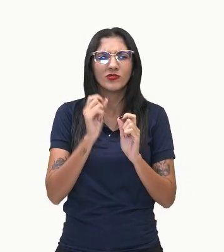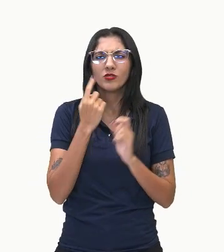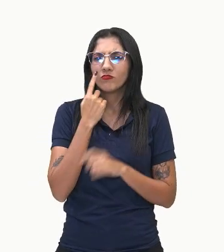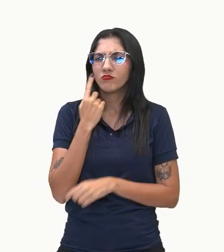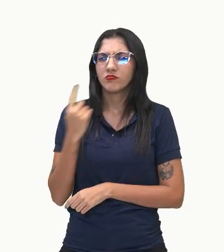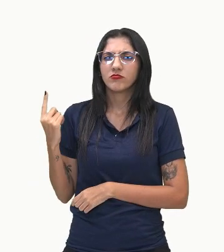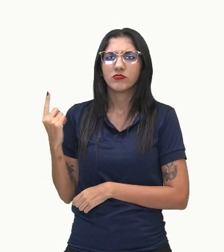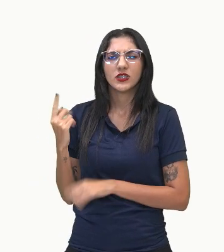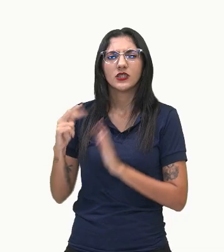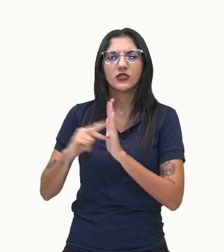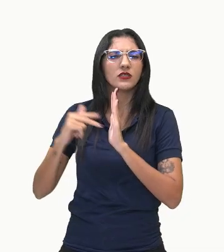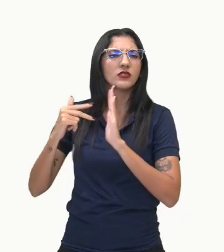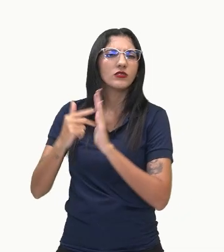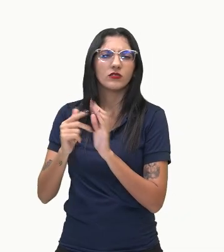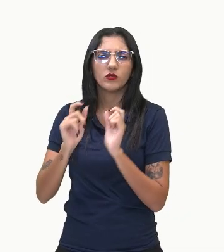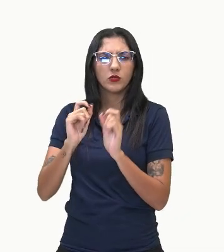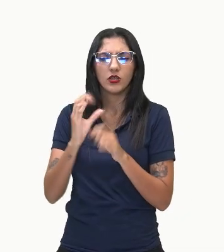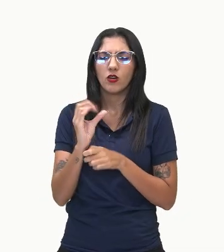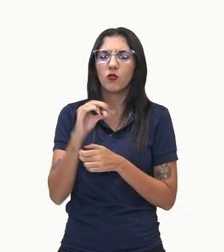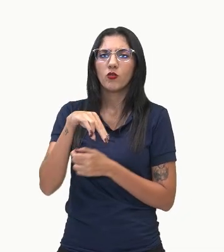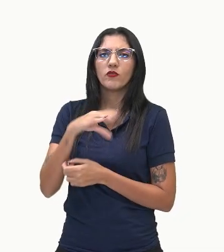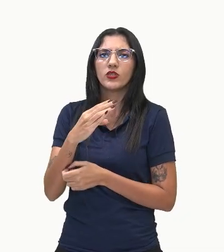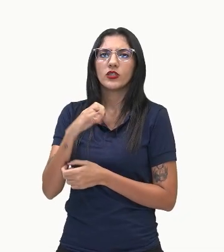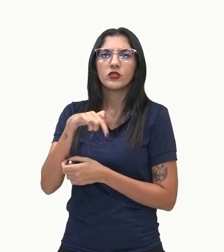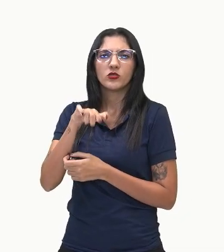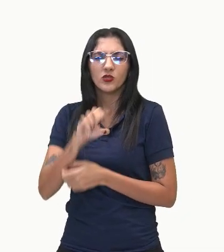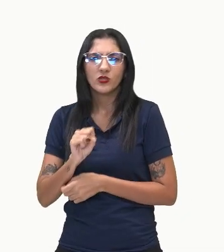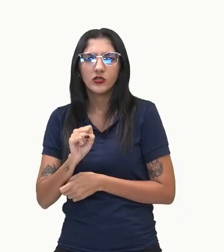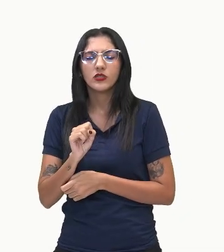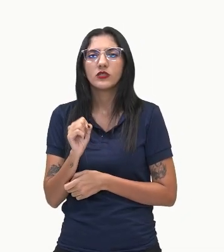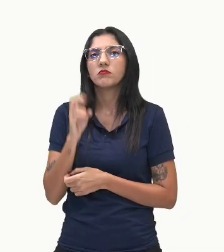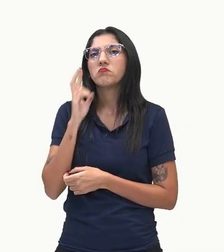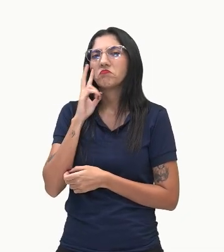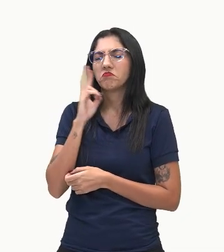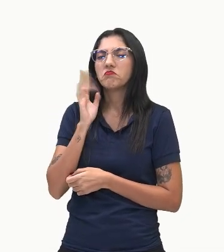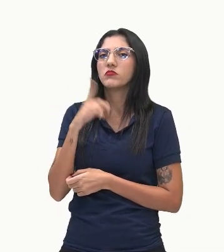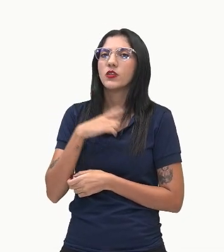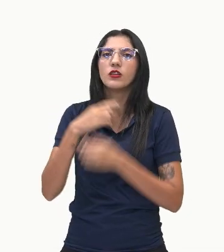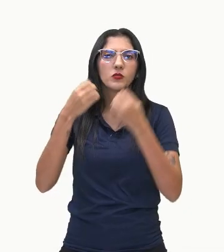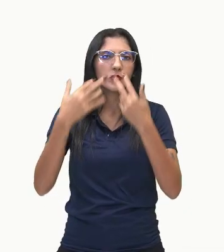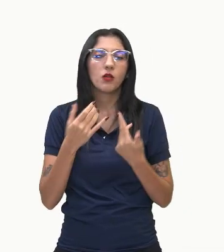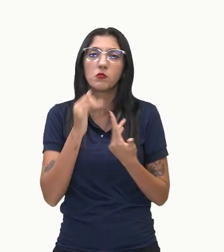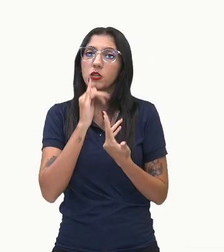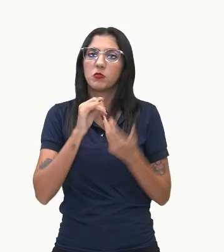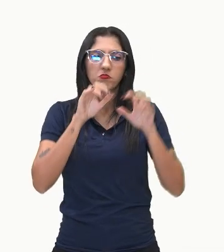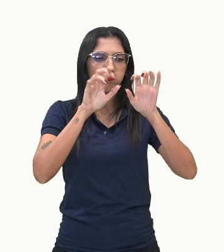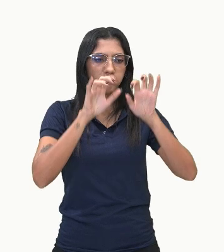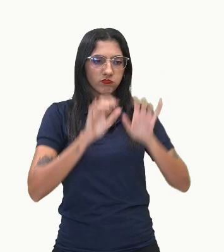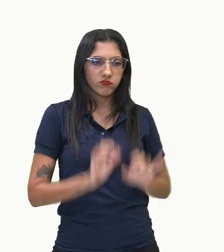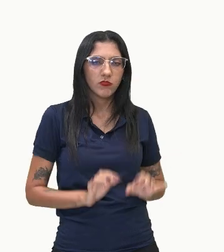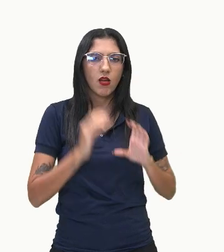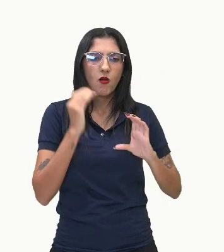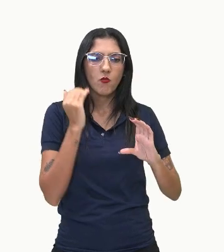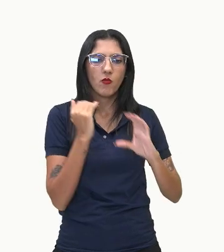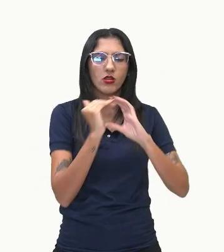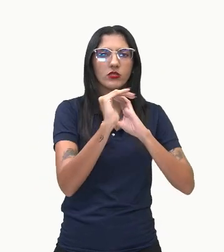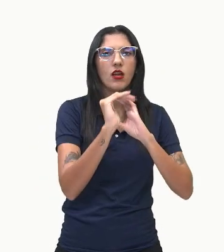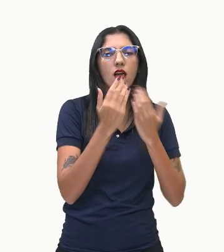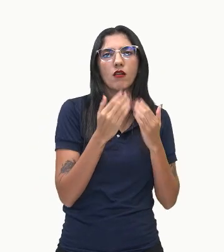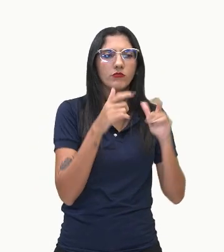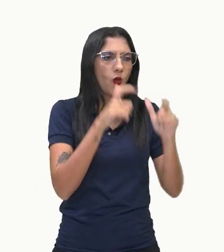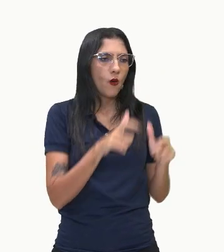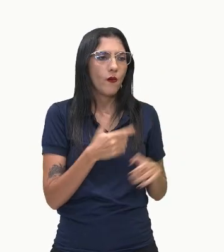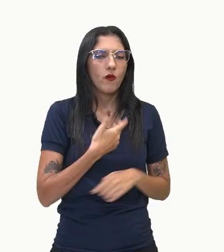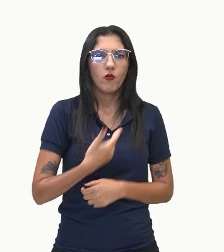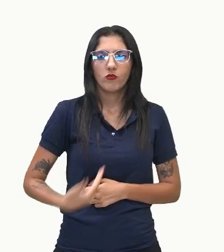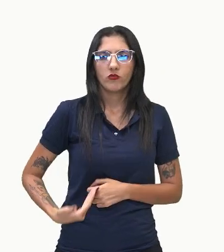convenções linguísticas? É isso que nós acabamos de falar. Quando eu estou escrevendo um e-mail para uma repartição